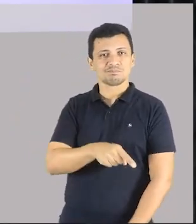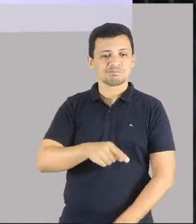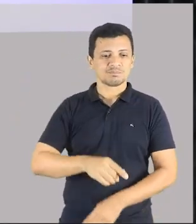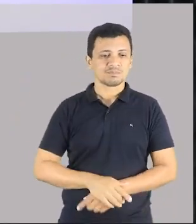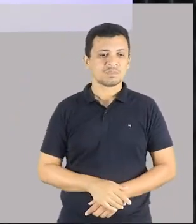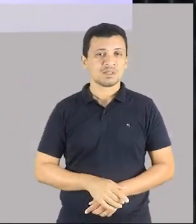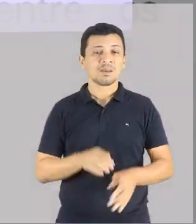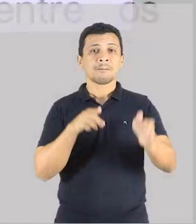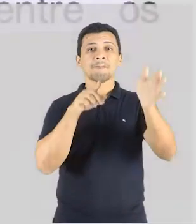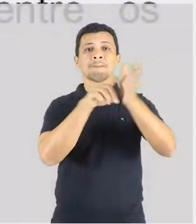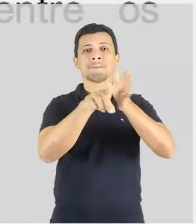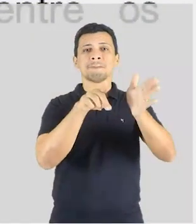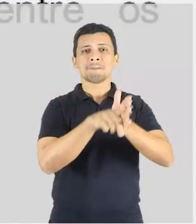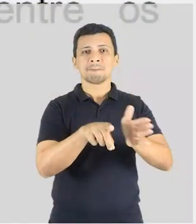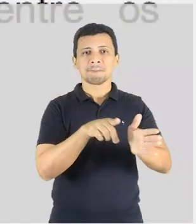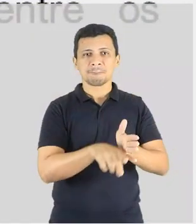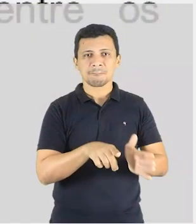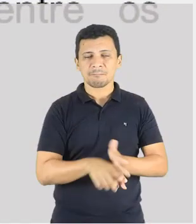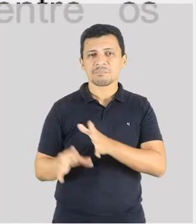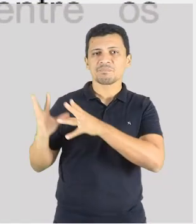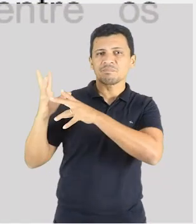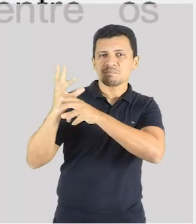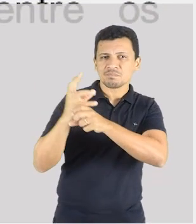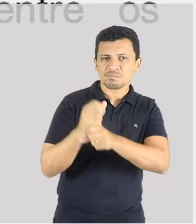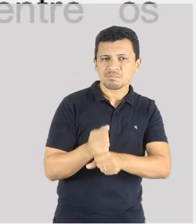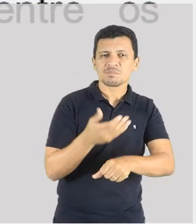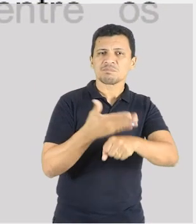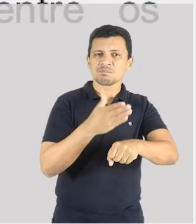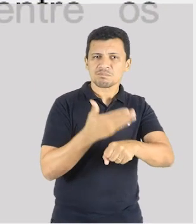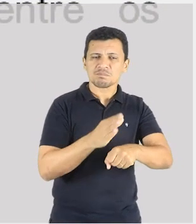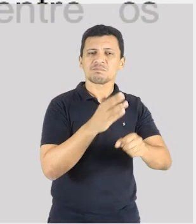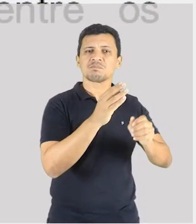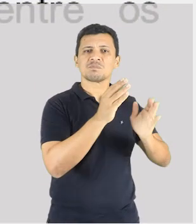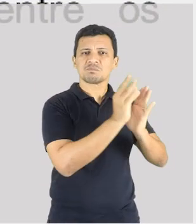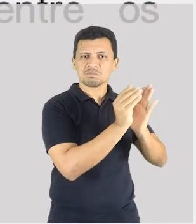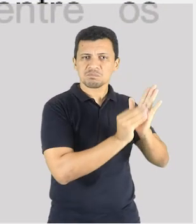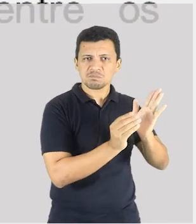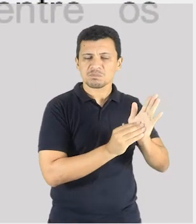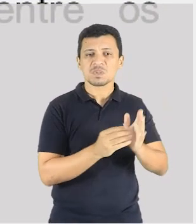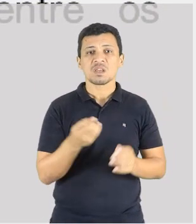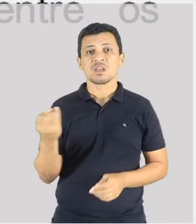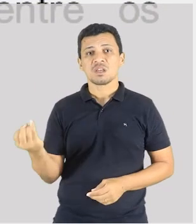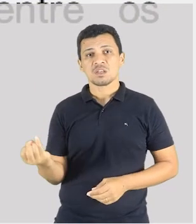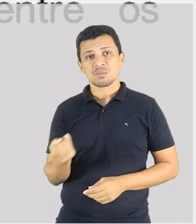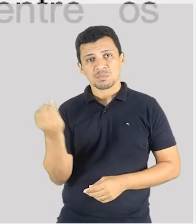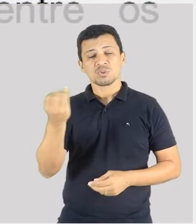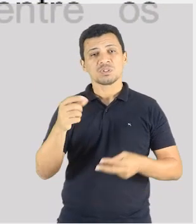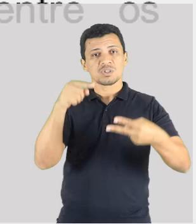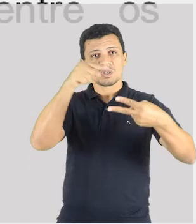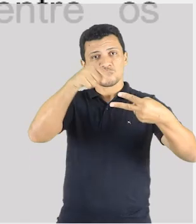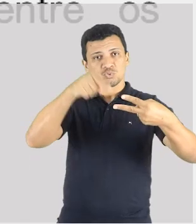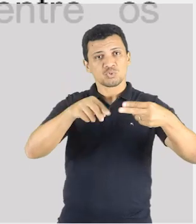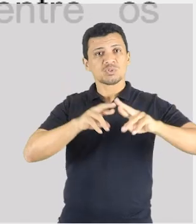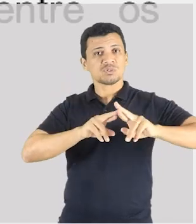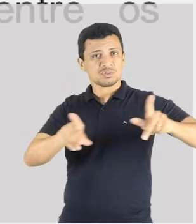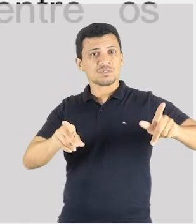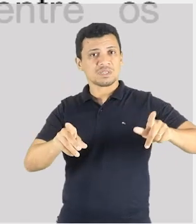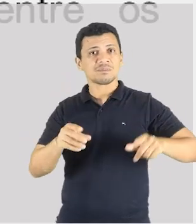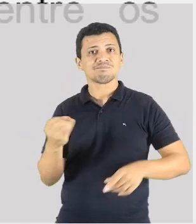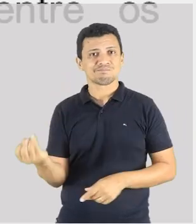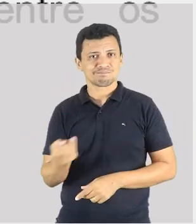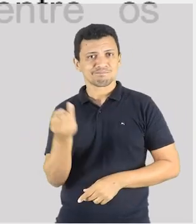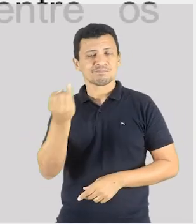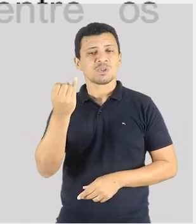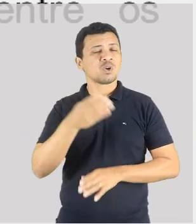Algumas questões para que a gente revise e pratique esse conteúdo, que é muito importante, essa diferença entre ato vinculado e ato discricionário é muito importante